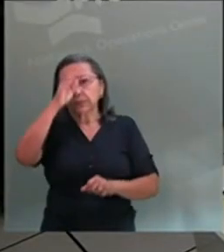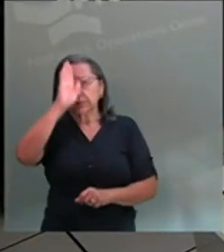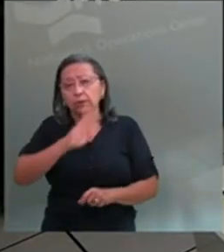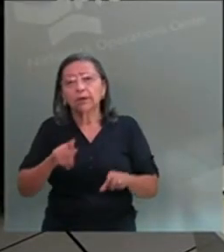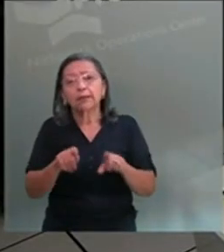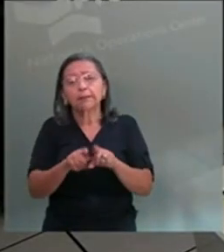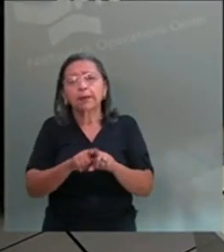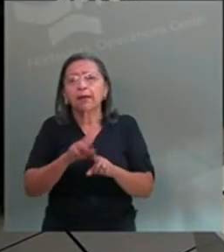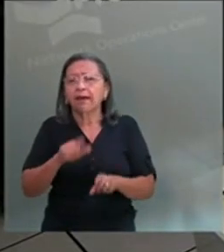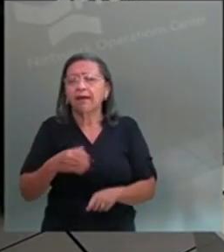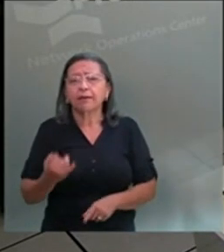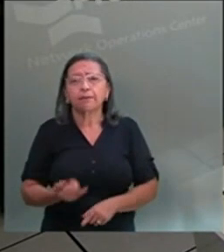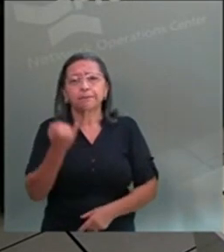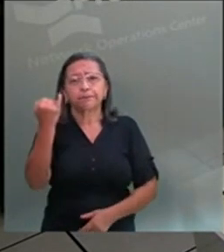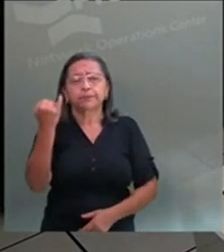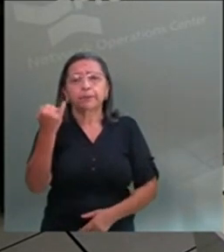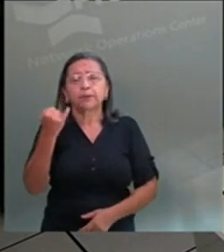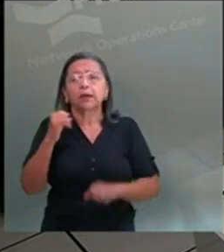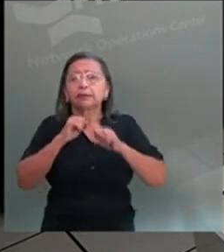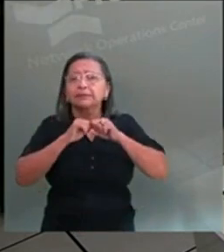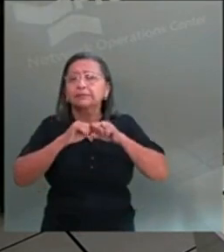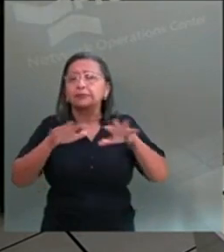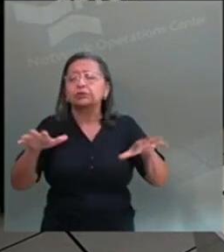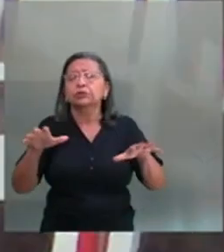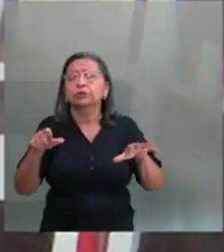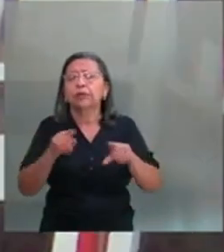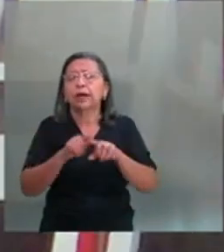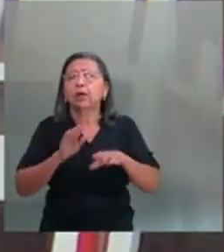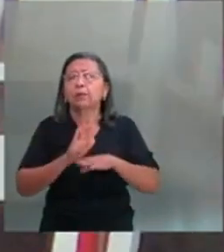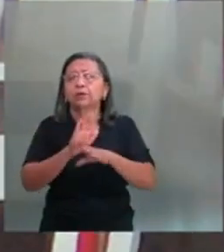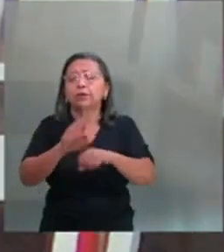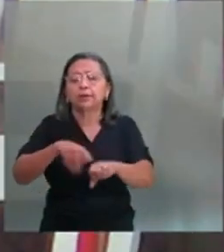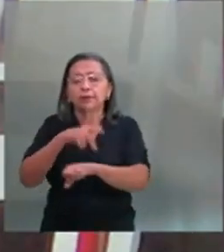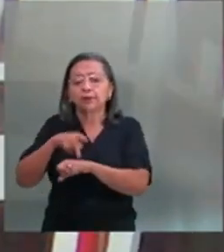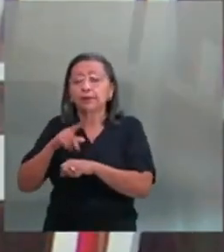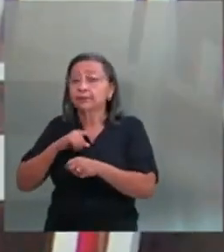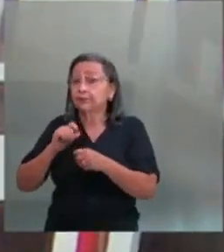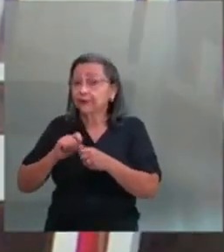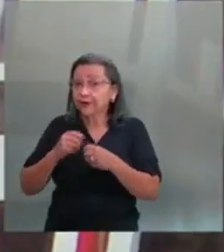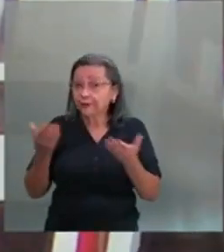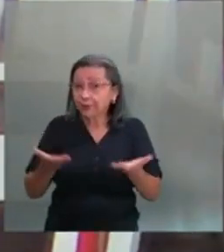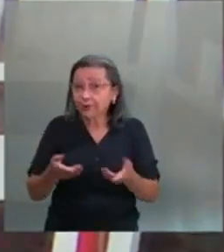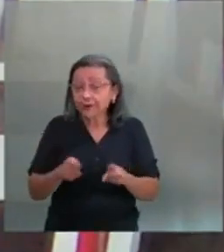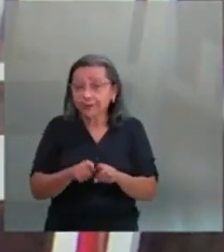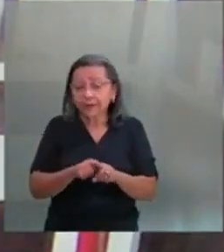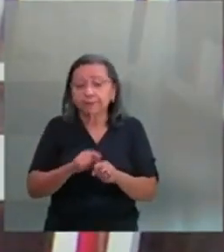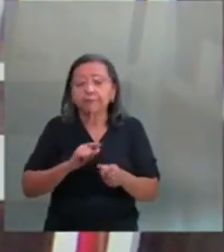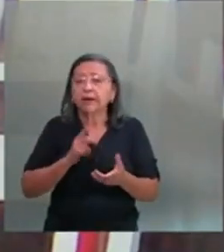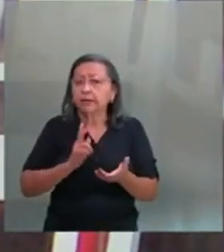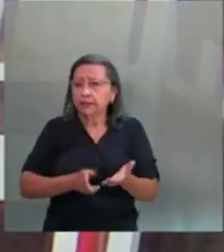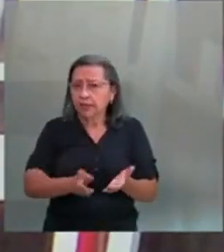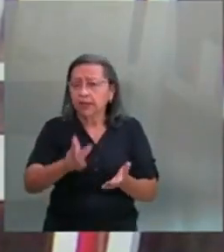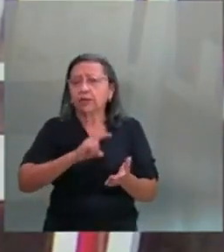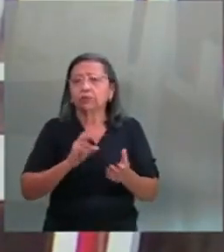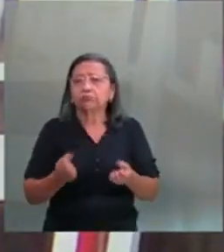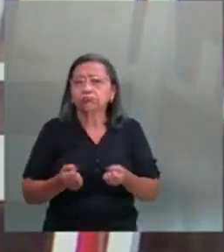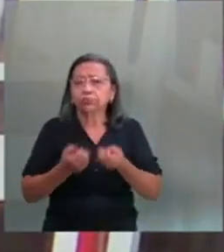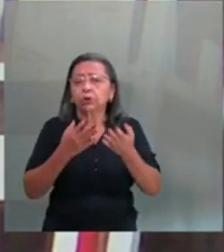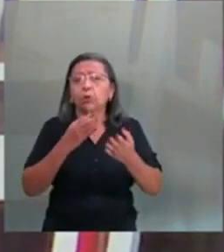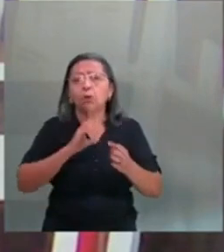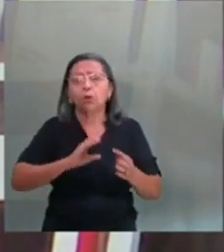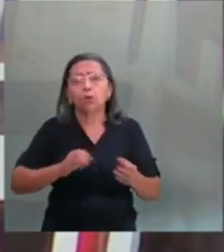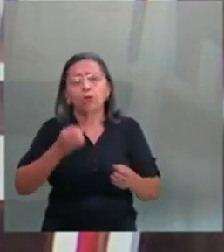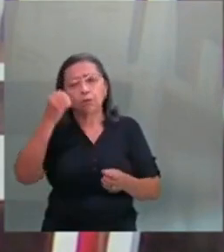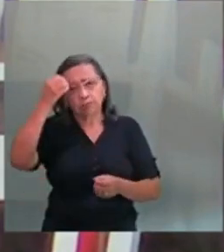E também é muito importante expandir a cooperação internacional que tem sido realizada, mantendo a promoção do conhecimento da